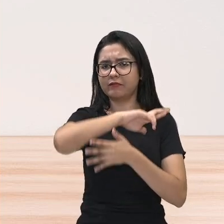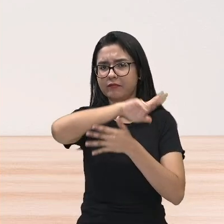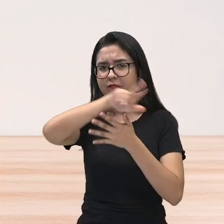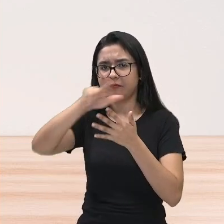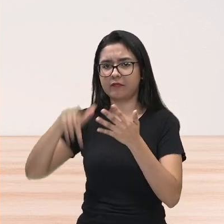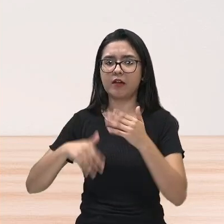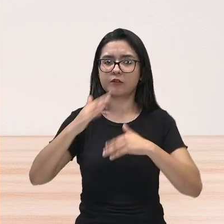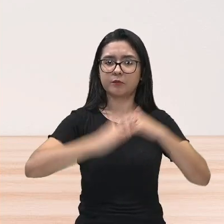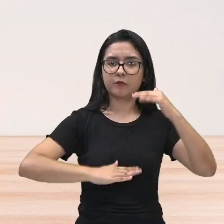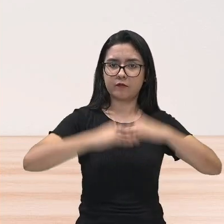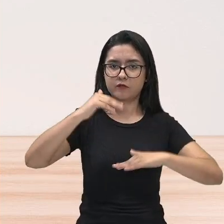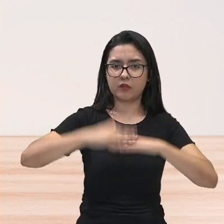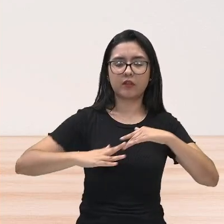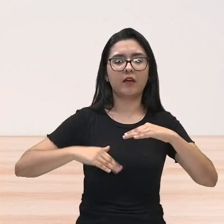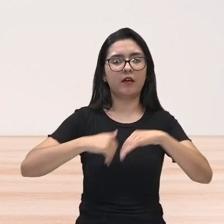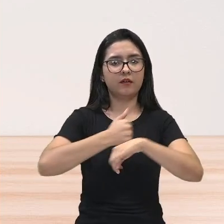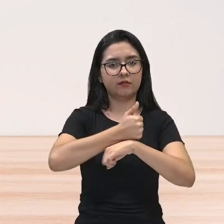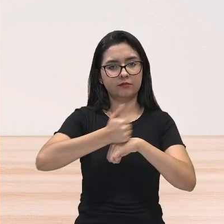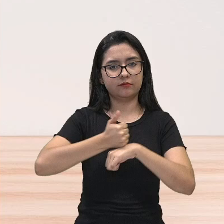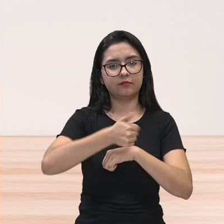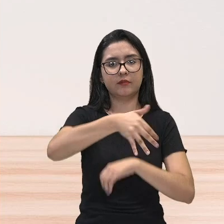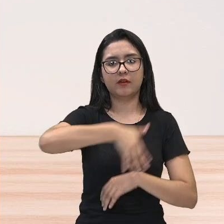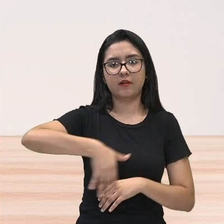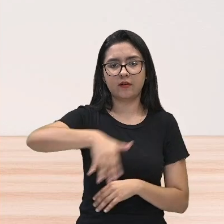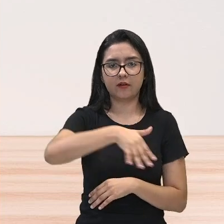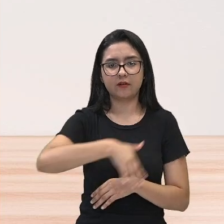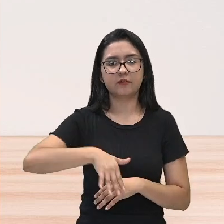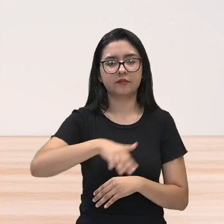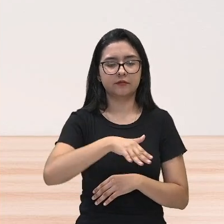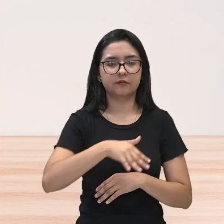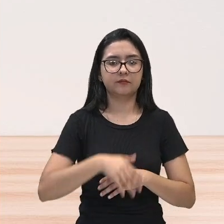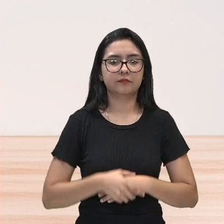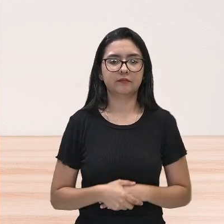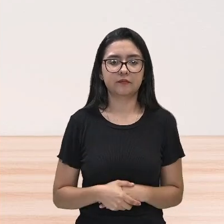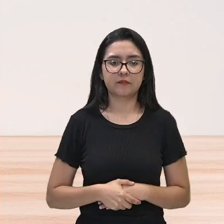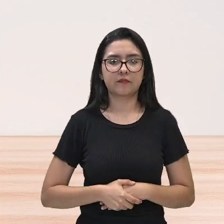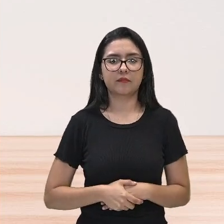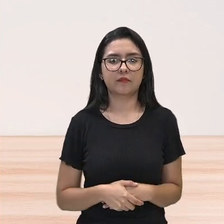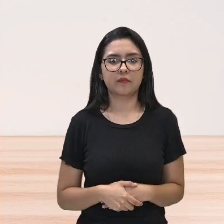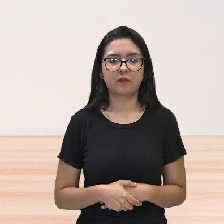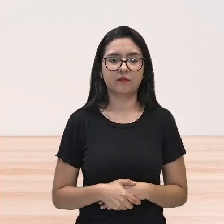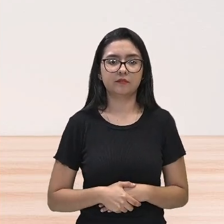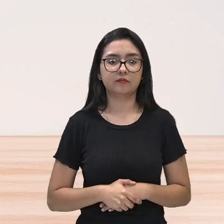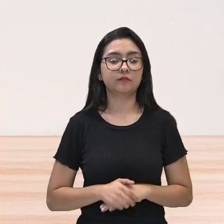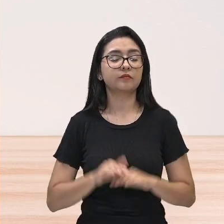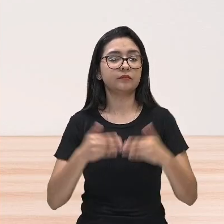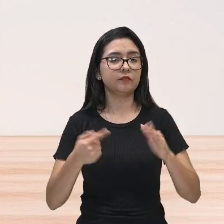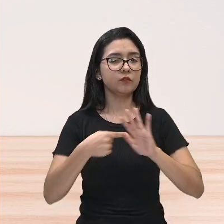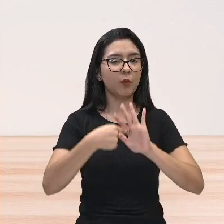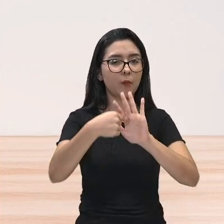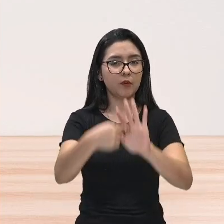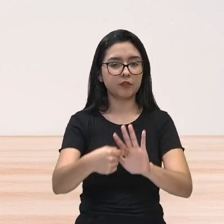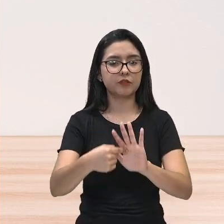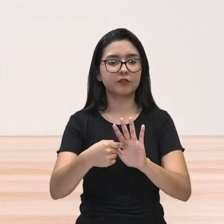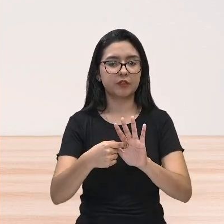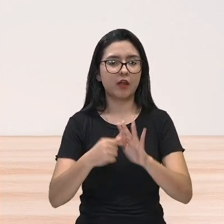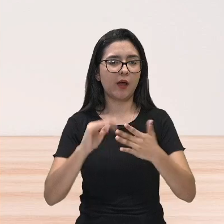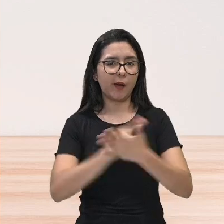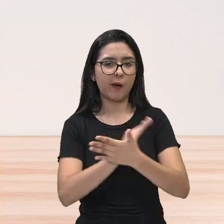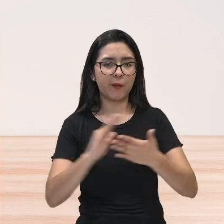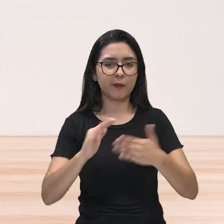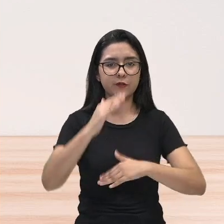e muitos profissionais fazem parte desse universo. E aí eu apresento a vocês